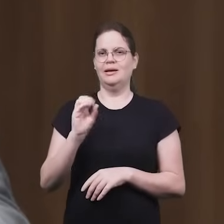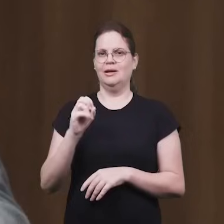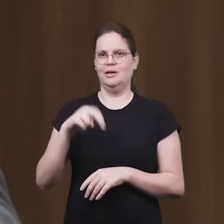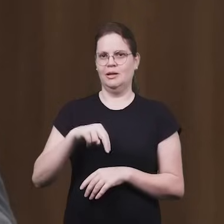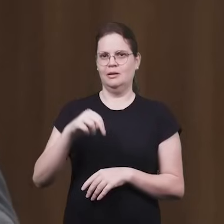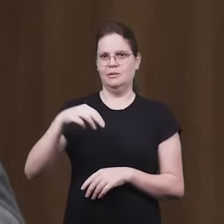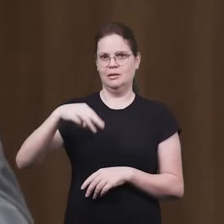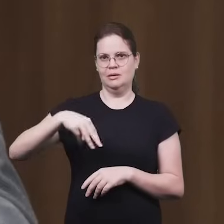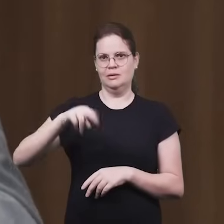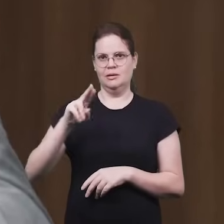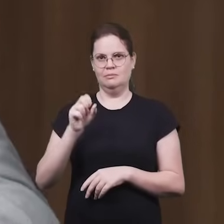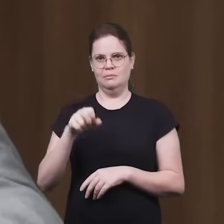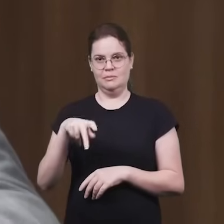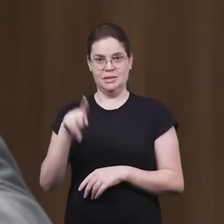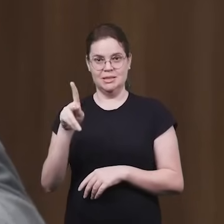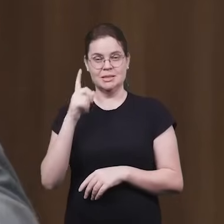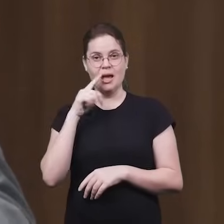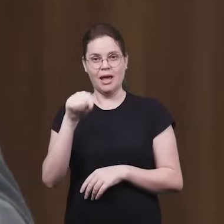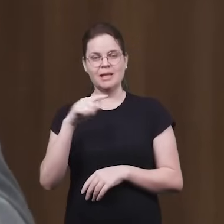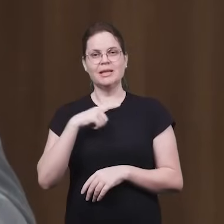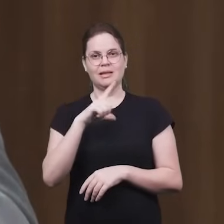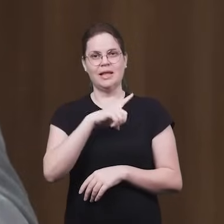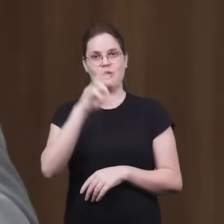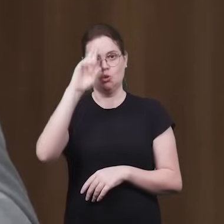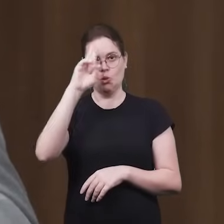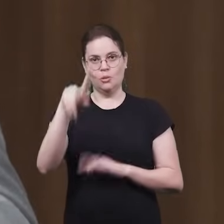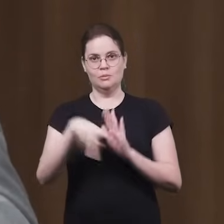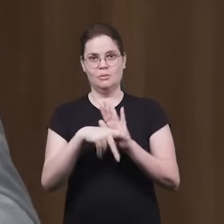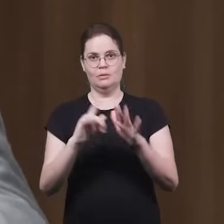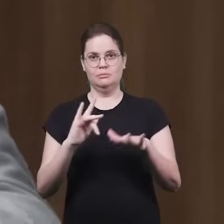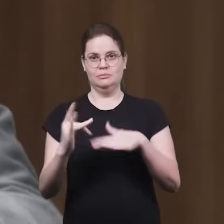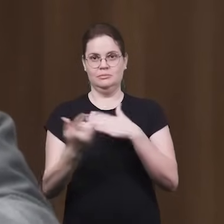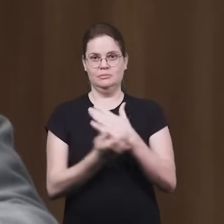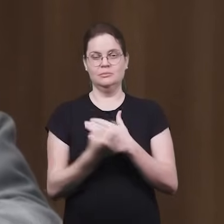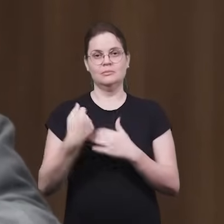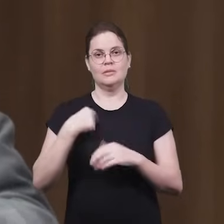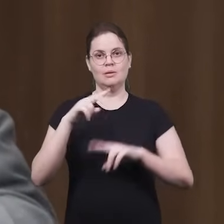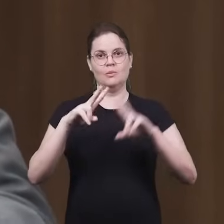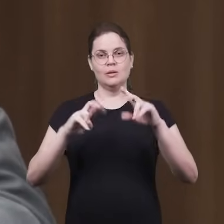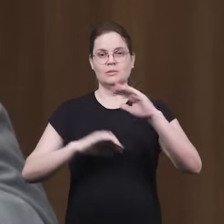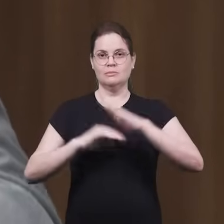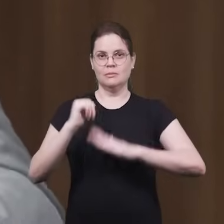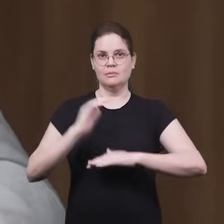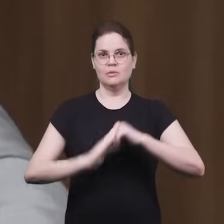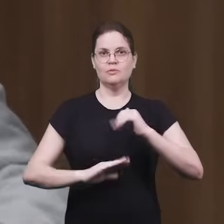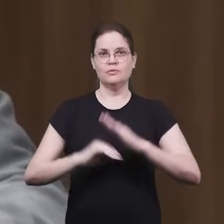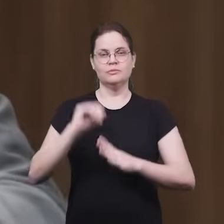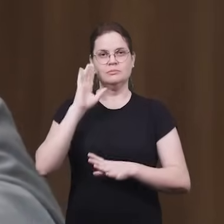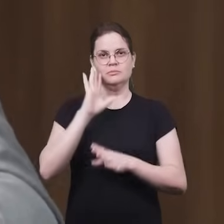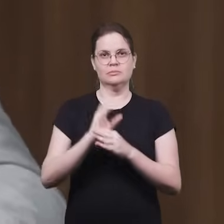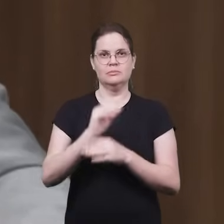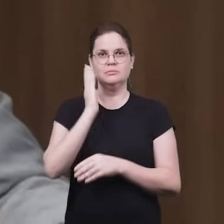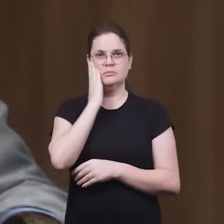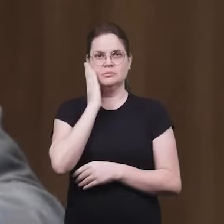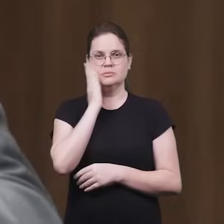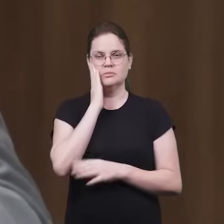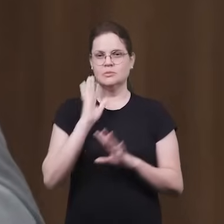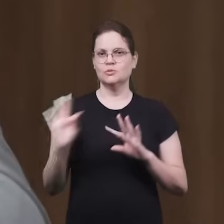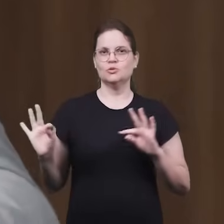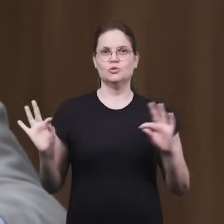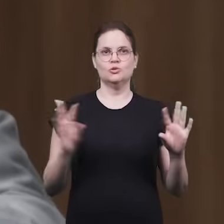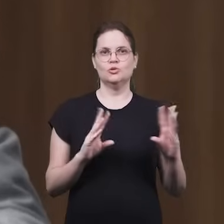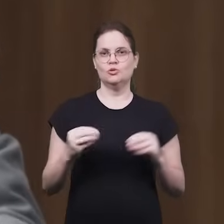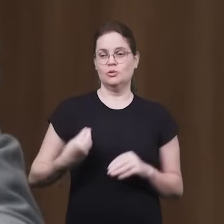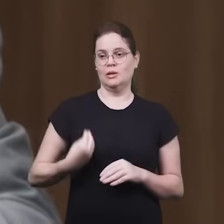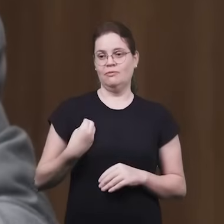Que hoje é dono de uma grande rede social, que é um homem que, do ponto de vista profissional, alcançou é um dos homens mais ricos do mundo,